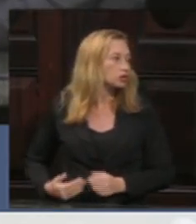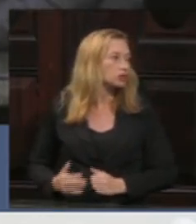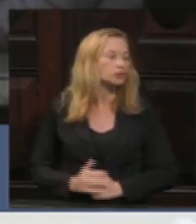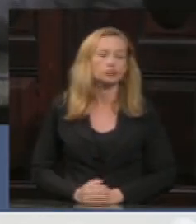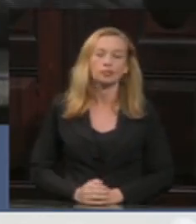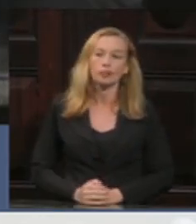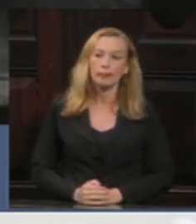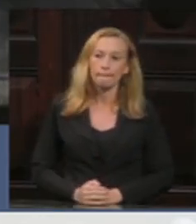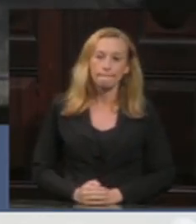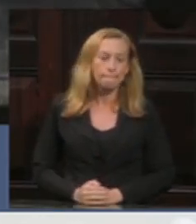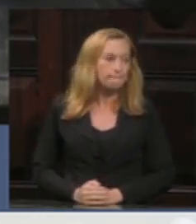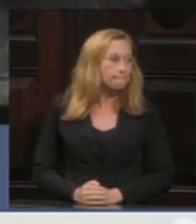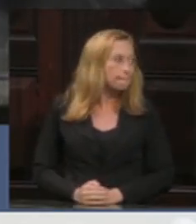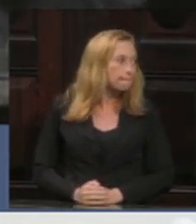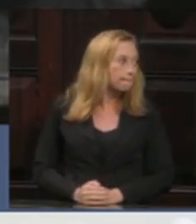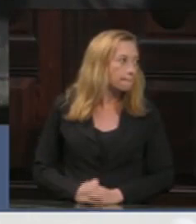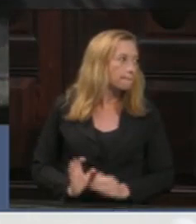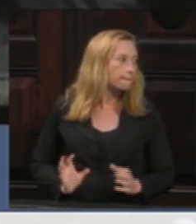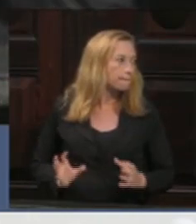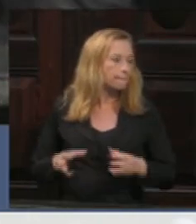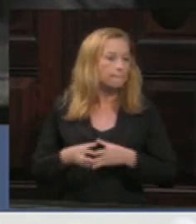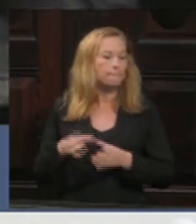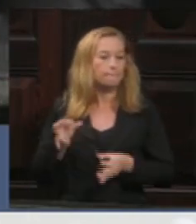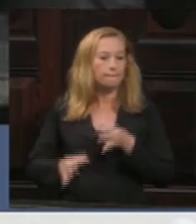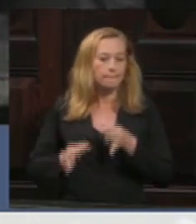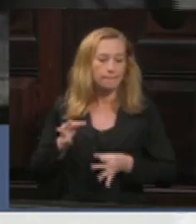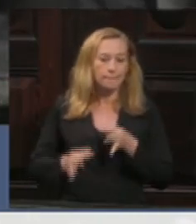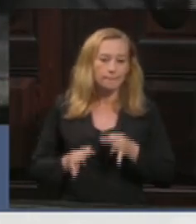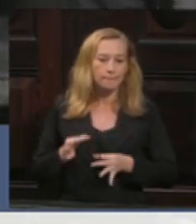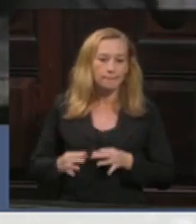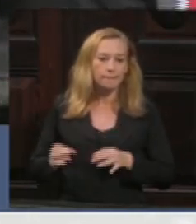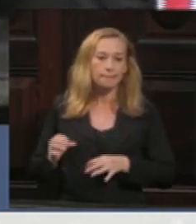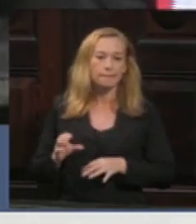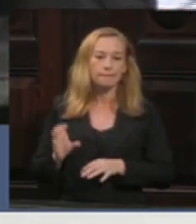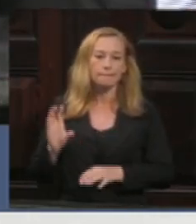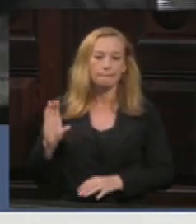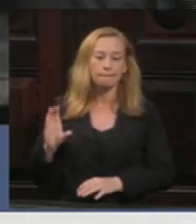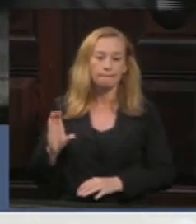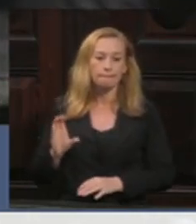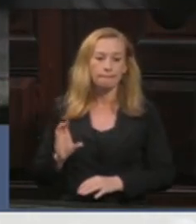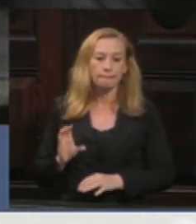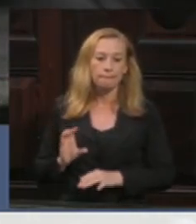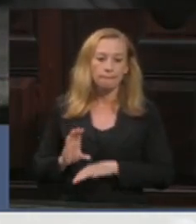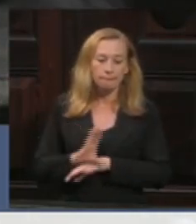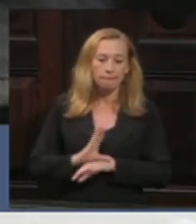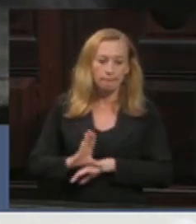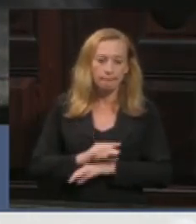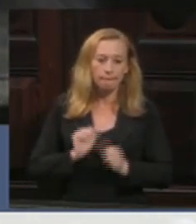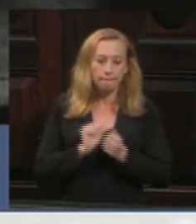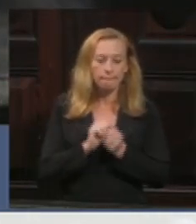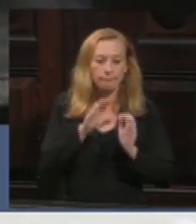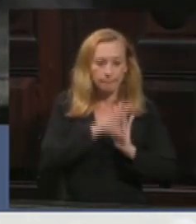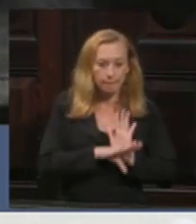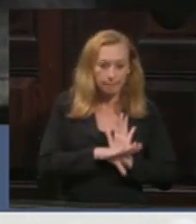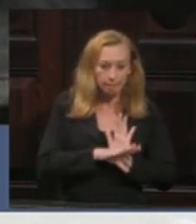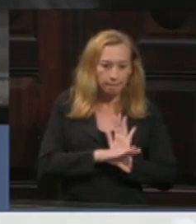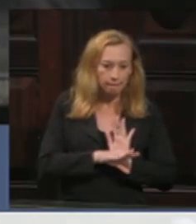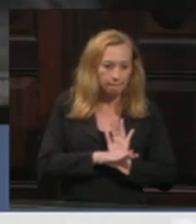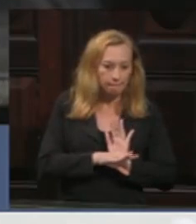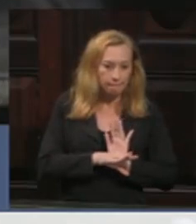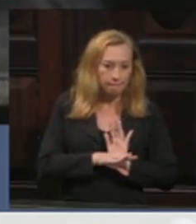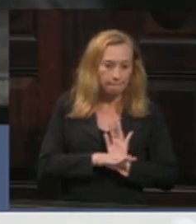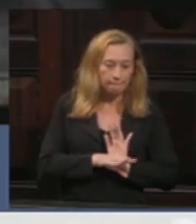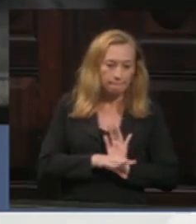providências. Pendente de pareceres das comissões de Constituição e Justiça pela condicionalidade, com emendas. Concluído por